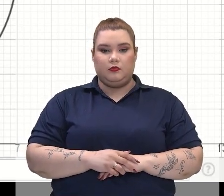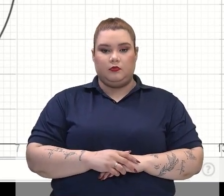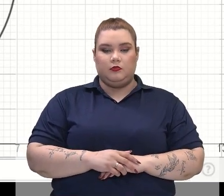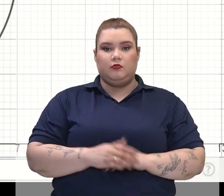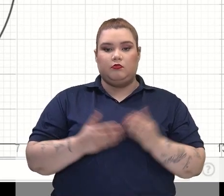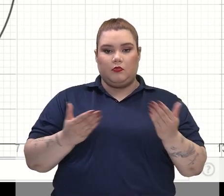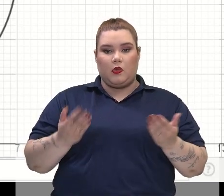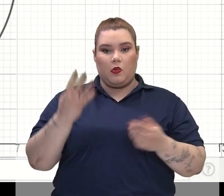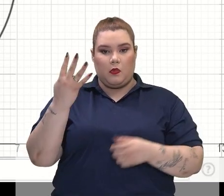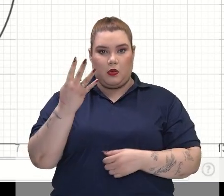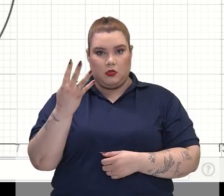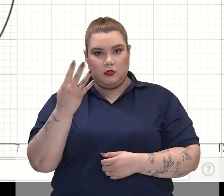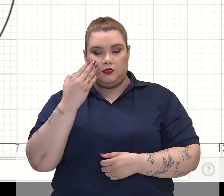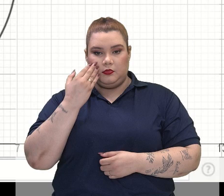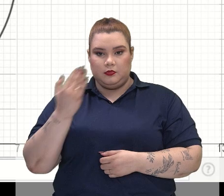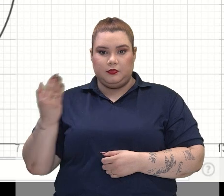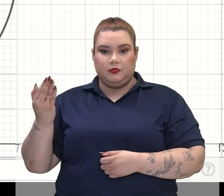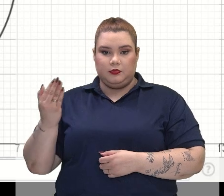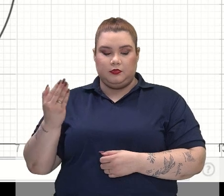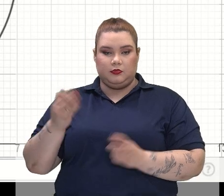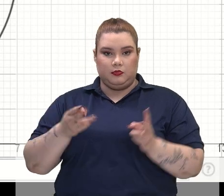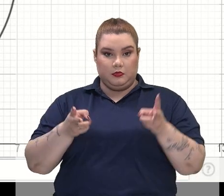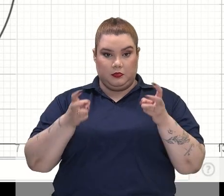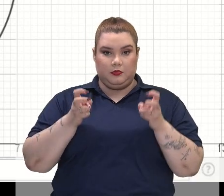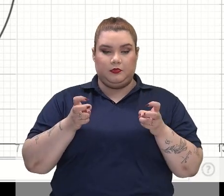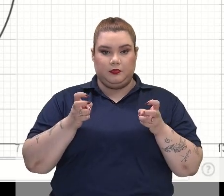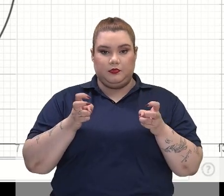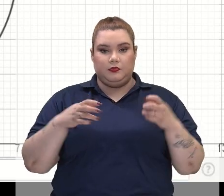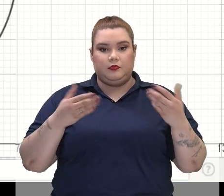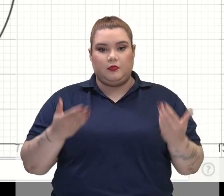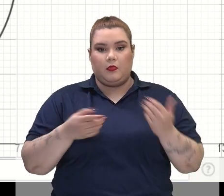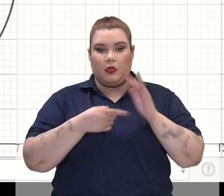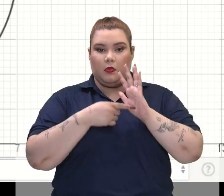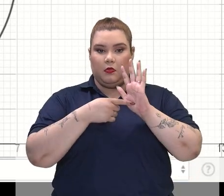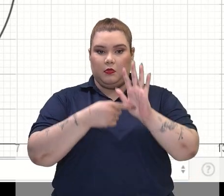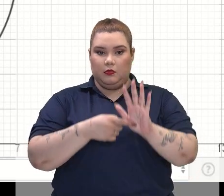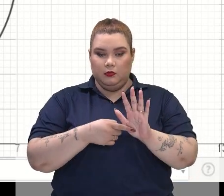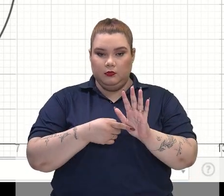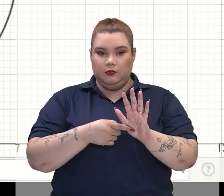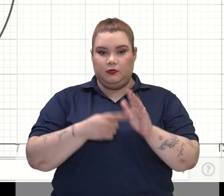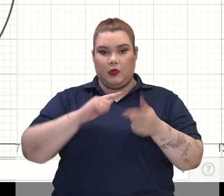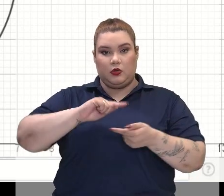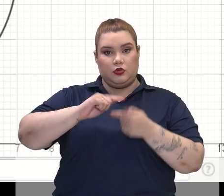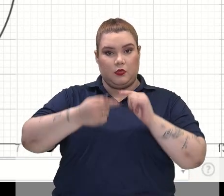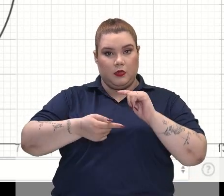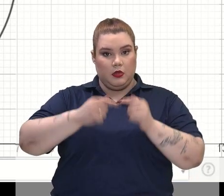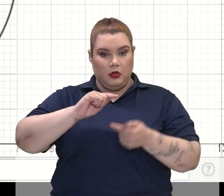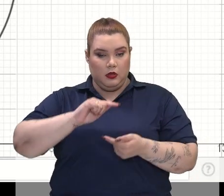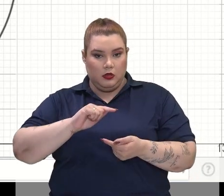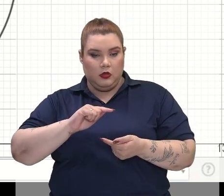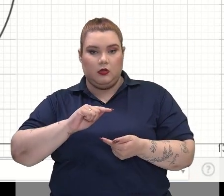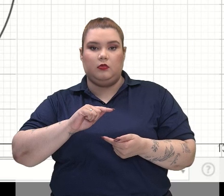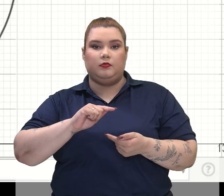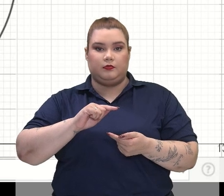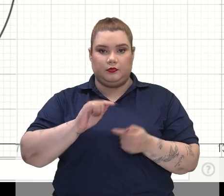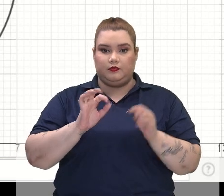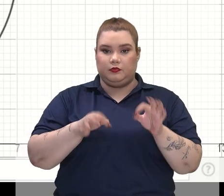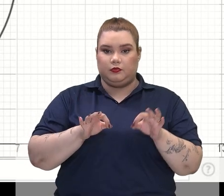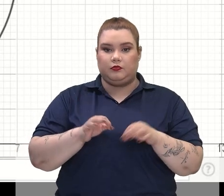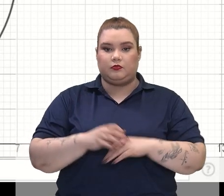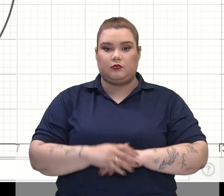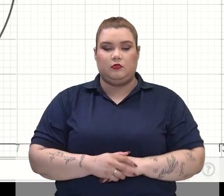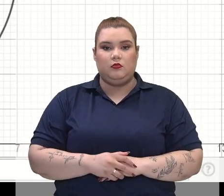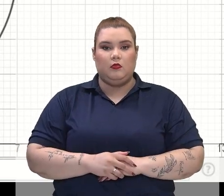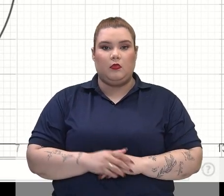4. Então, demonstrado aqui, né, geometricamente, né,